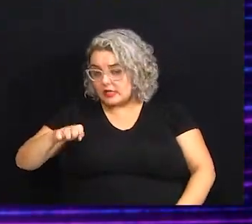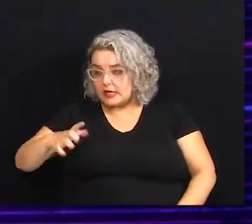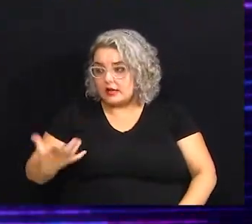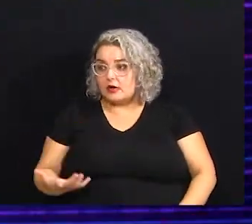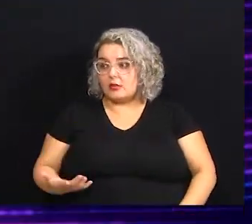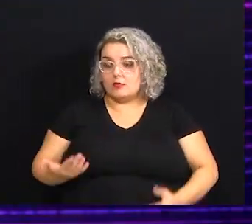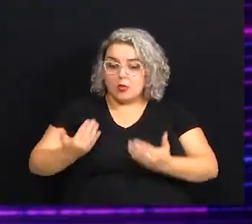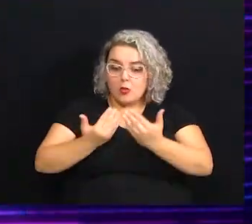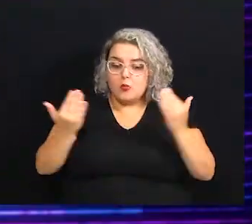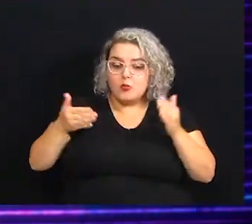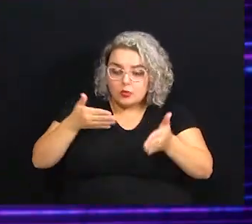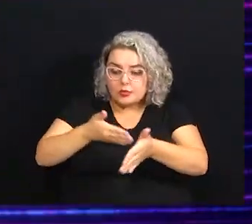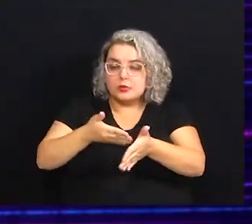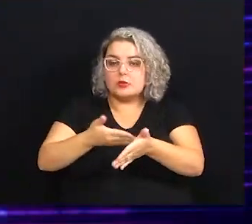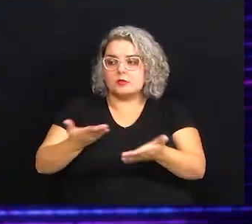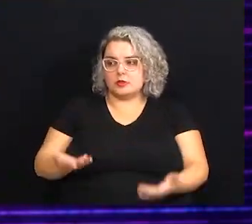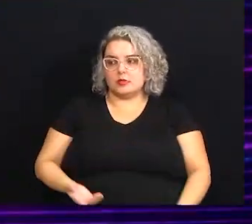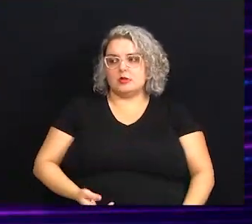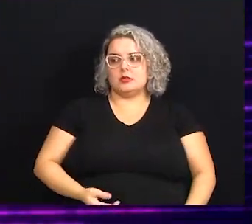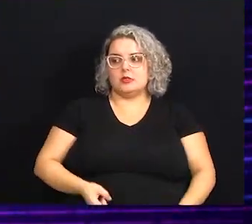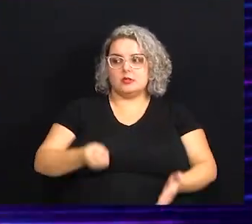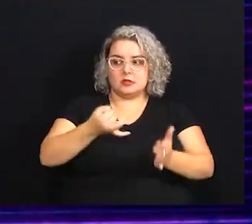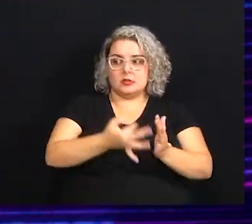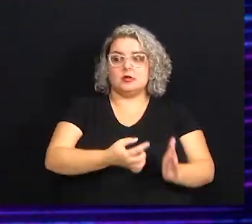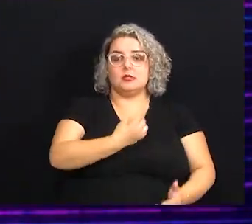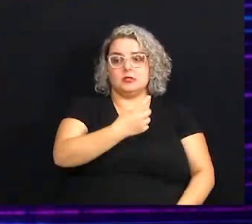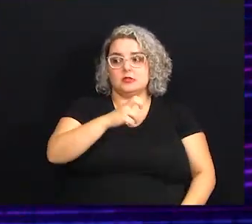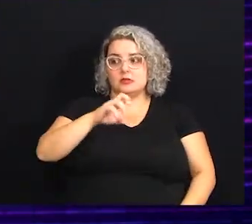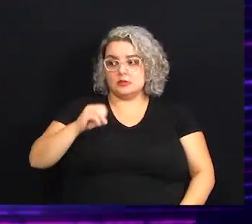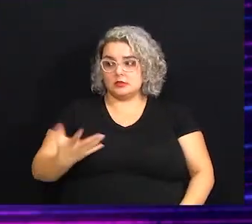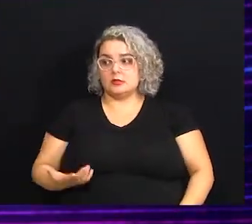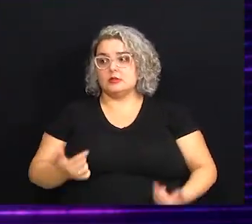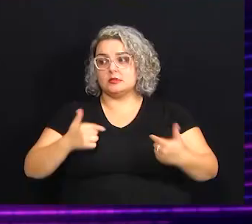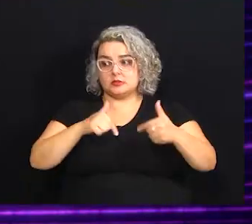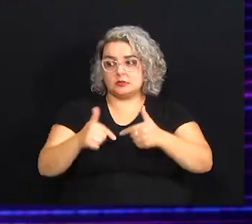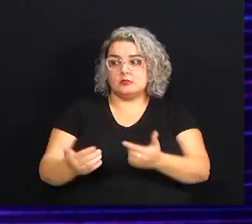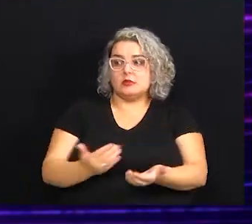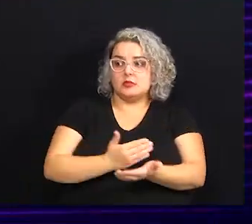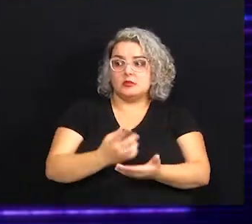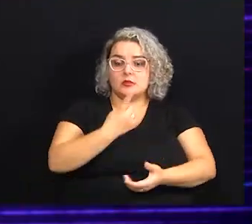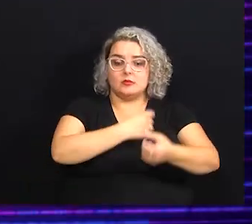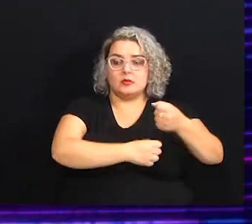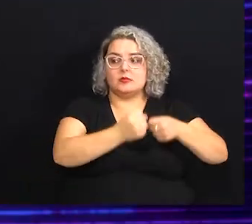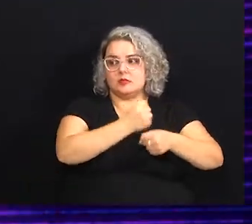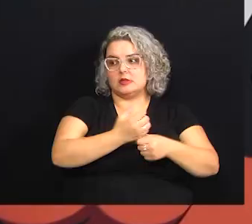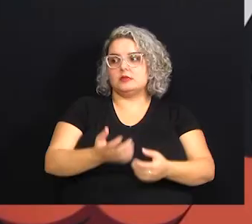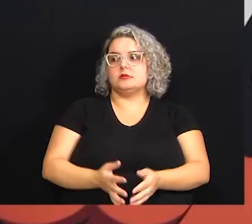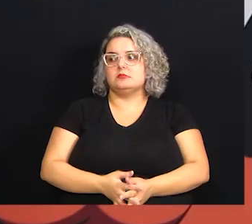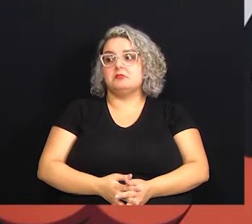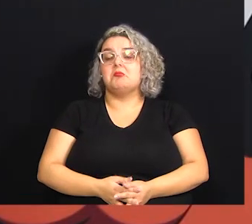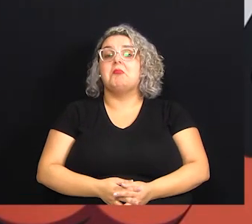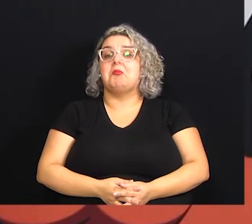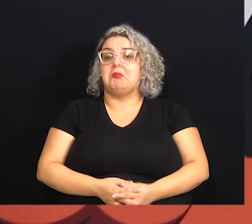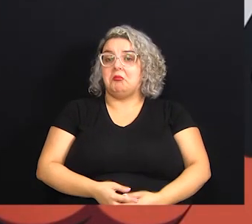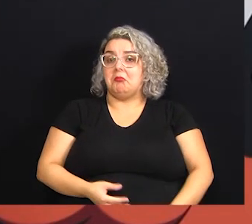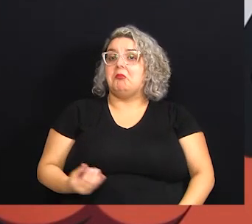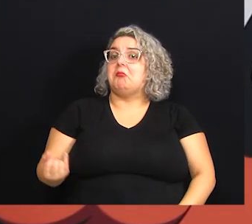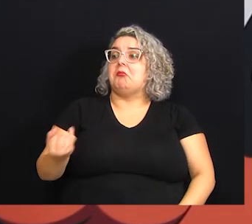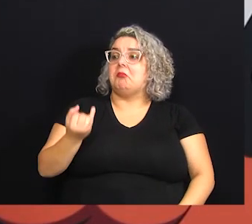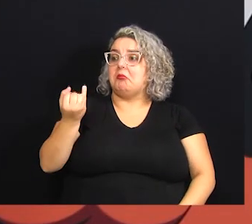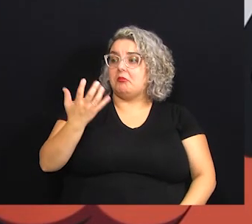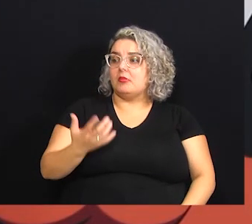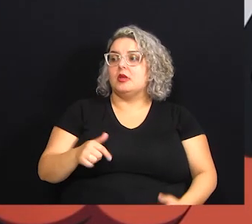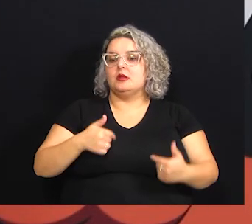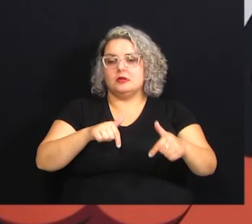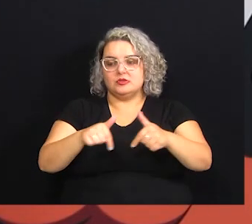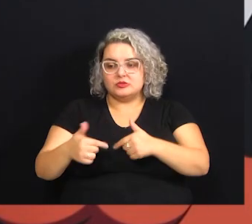depois de escrever 150 páginas do meu livro, que eu estava tirando a inspiração desse trabalho inicial, que foi feito um ano antes. Bem